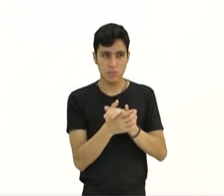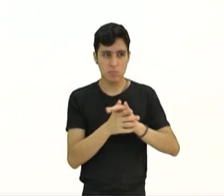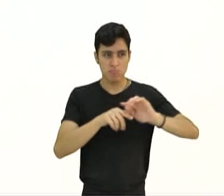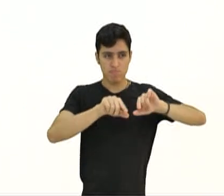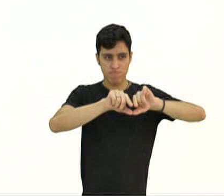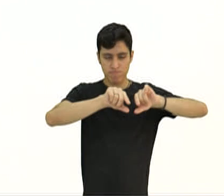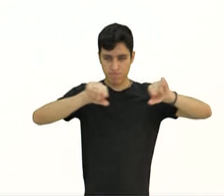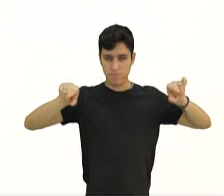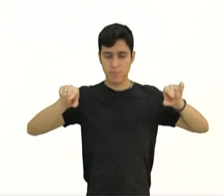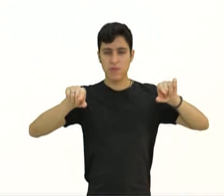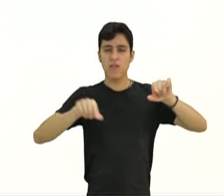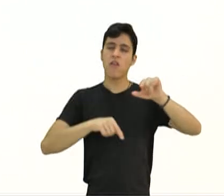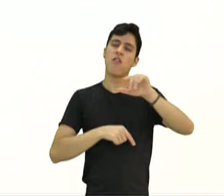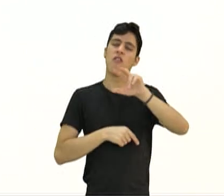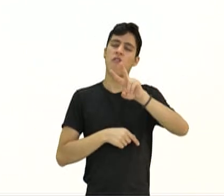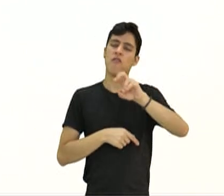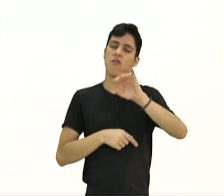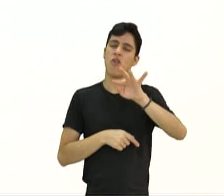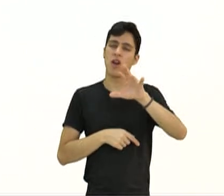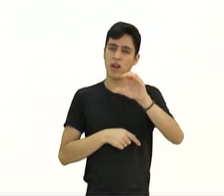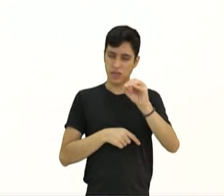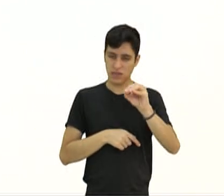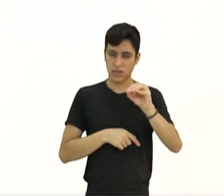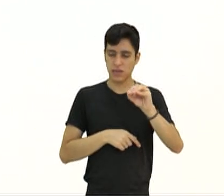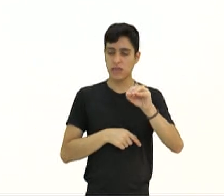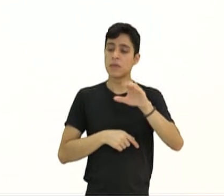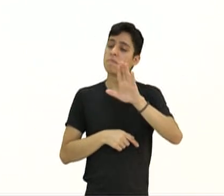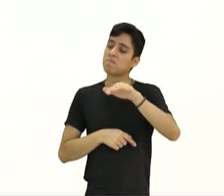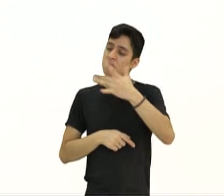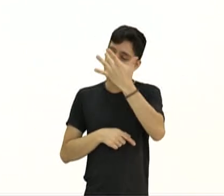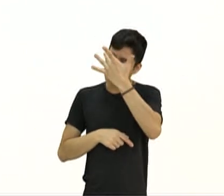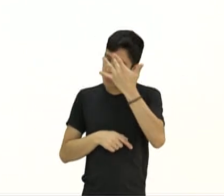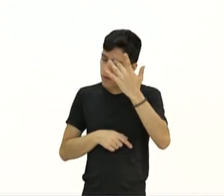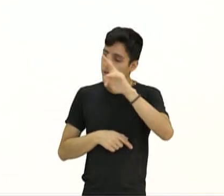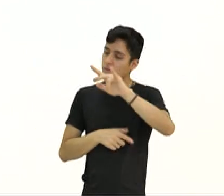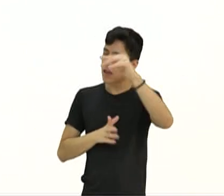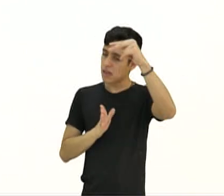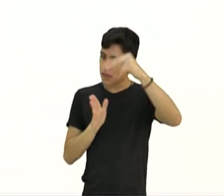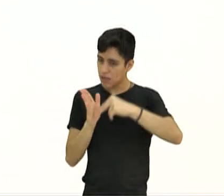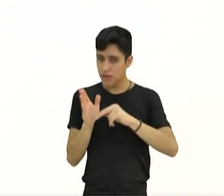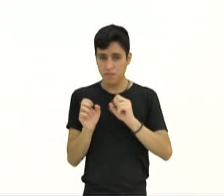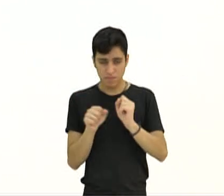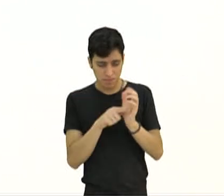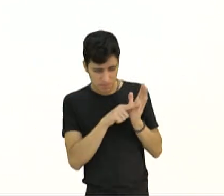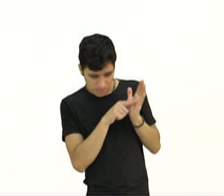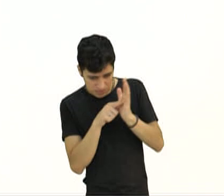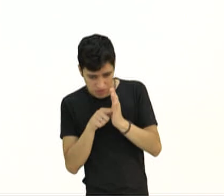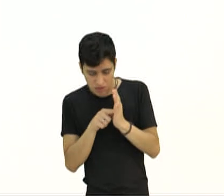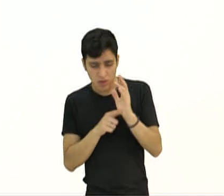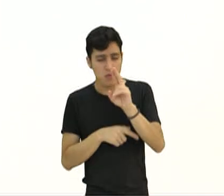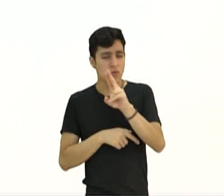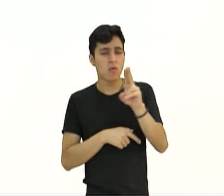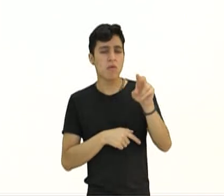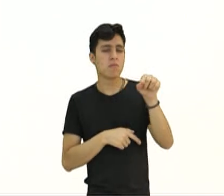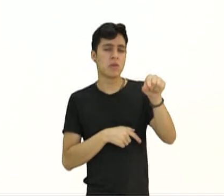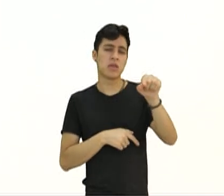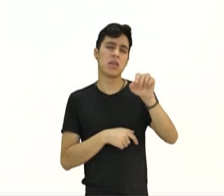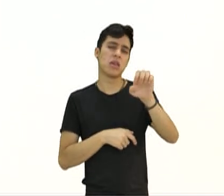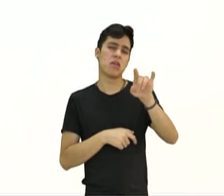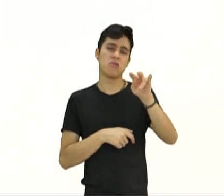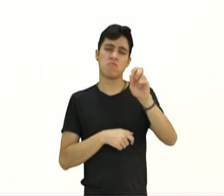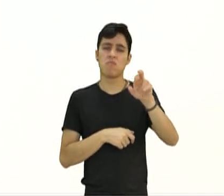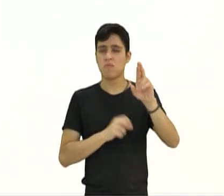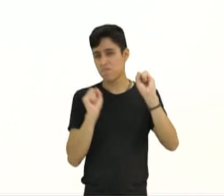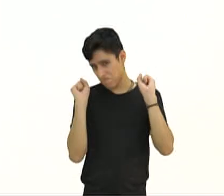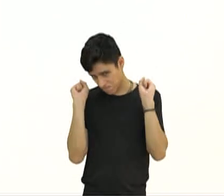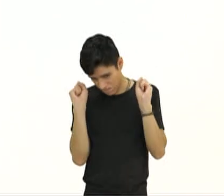vocativo prezado editor, que é a pessoa responsável em receber esse texto. Se você quiser pesquisar o nome do editor, pode